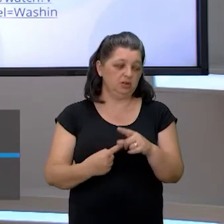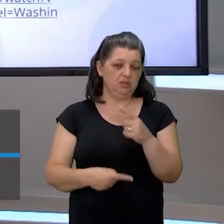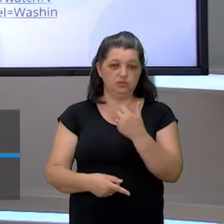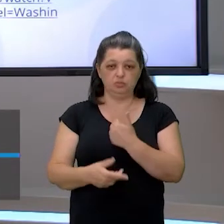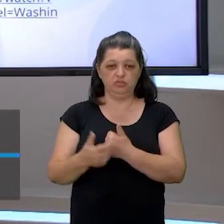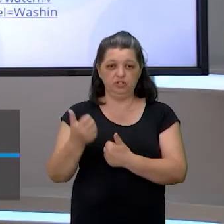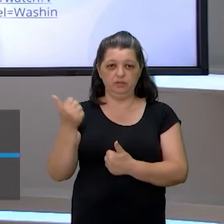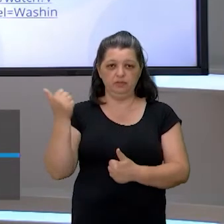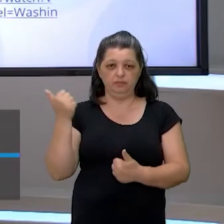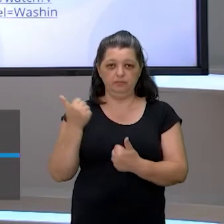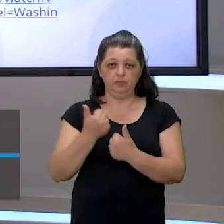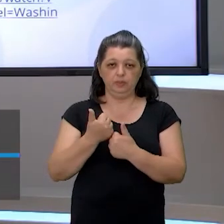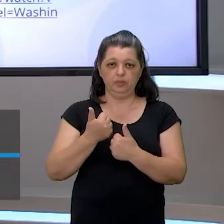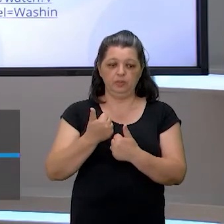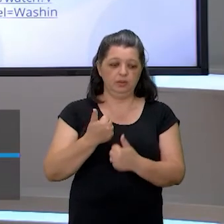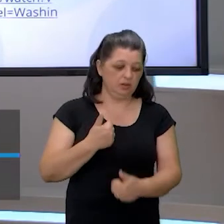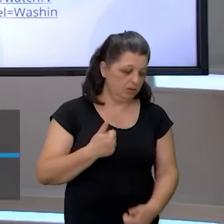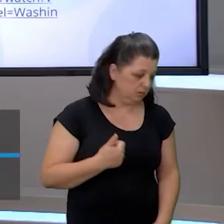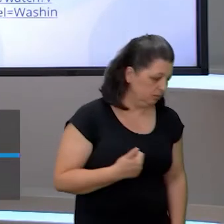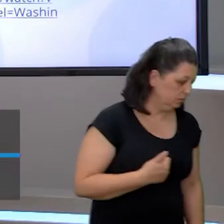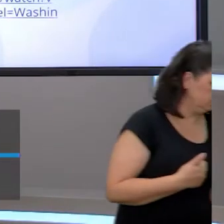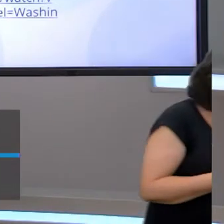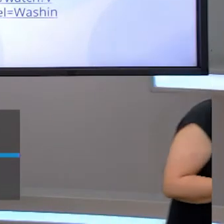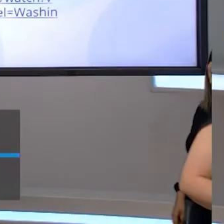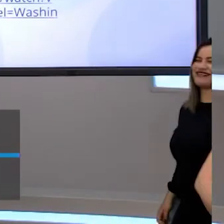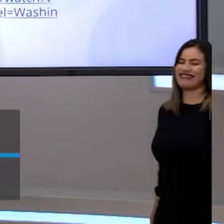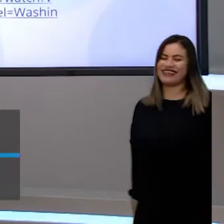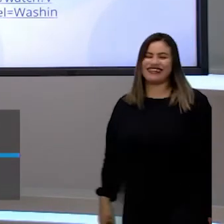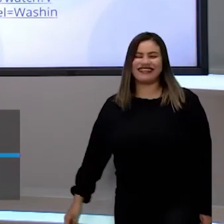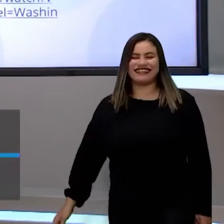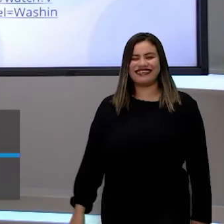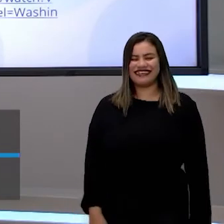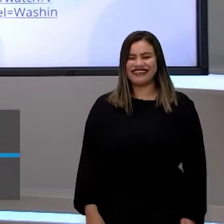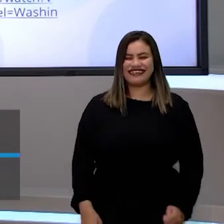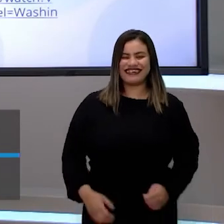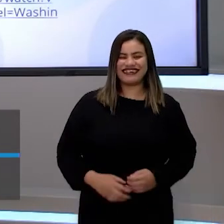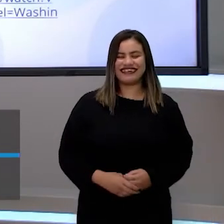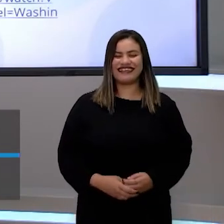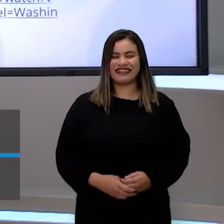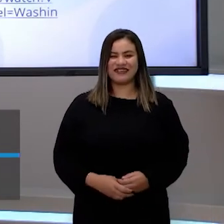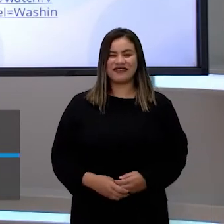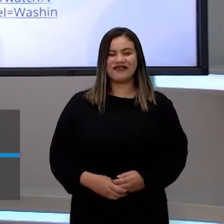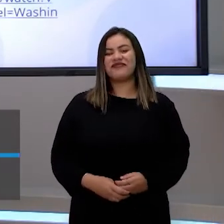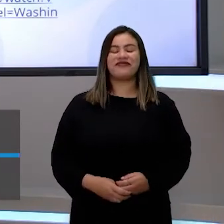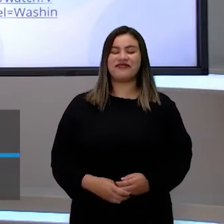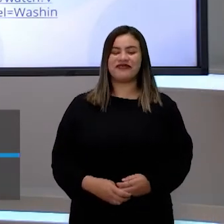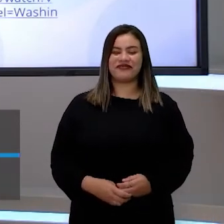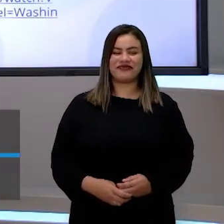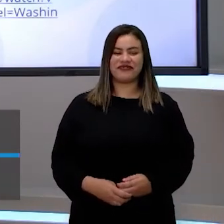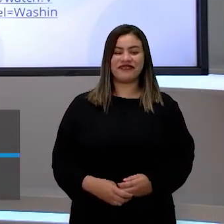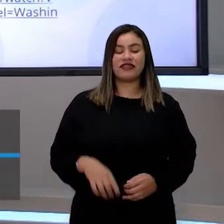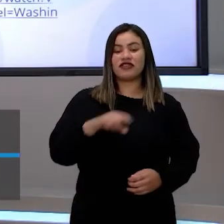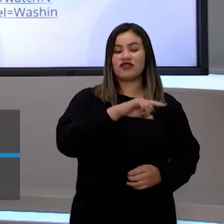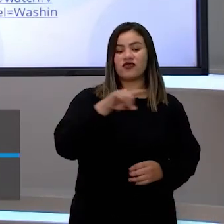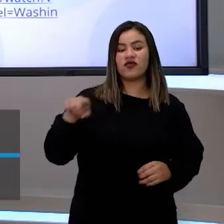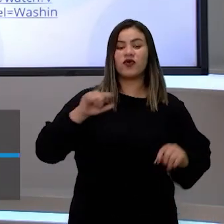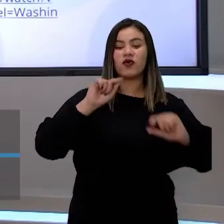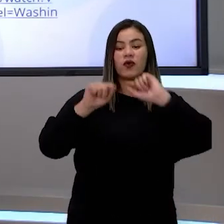aí, para a gente saber um pouquinho mais a respeito do ciclo da água, a gente tem um videozinho que vamos passar aí para